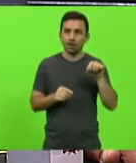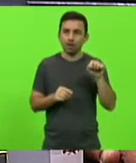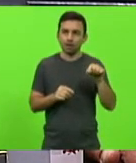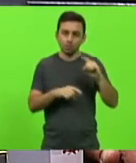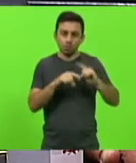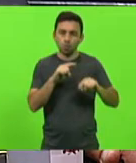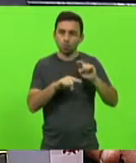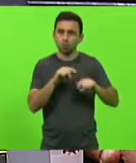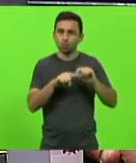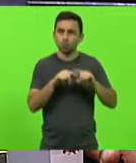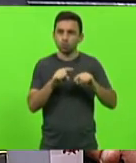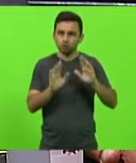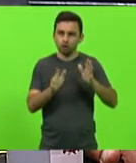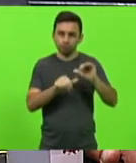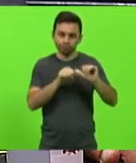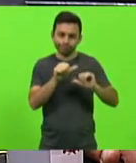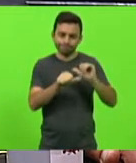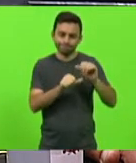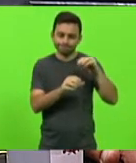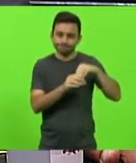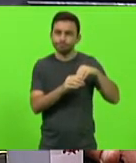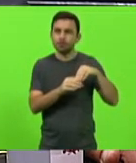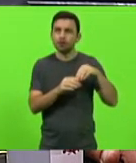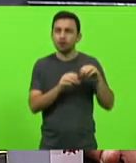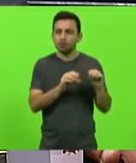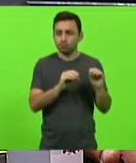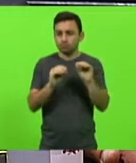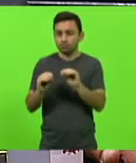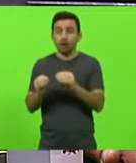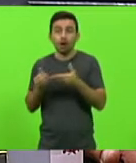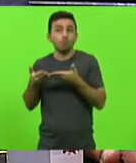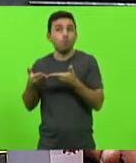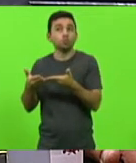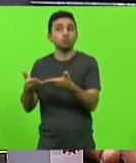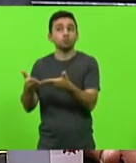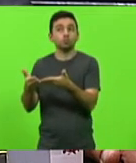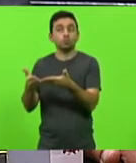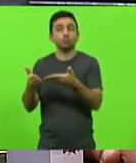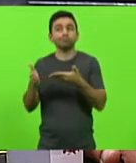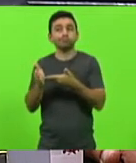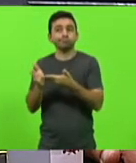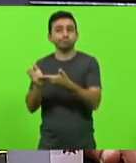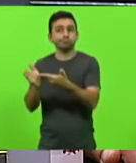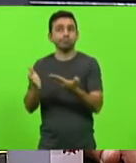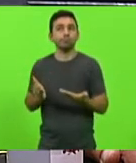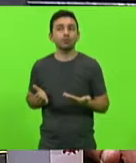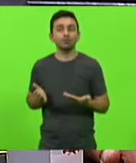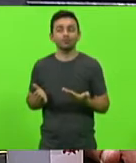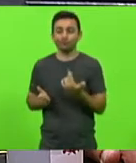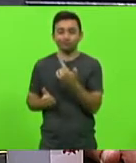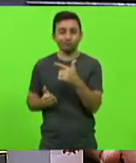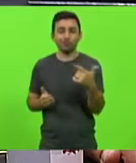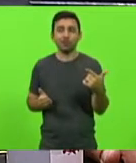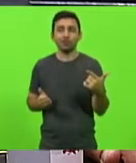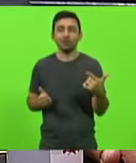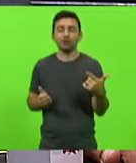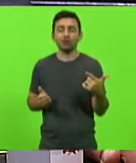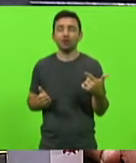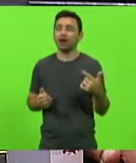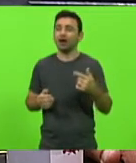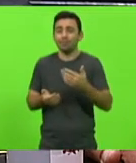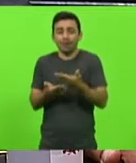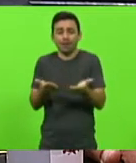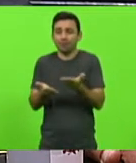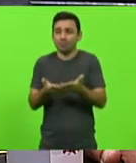produtos transformados para nossos portos catarinenses. Então, isso vai tirando a nossa